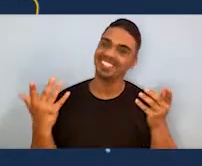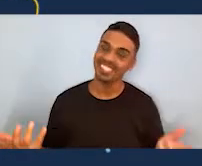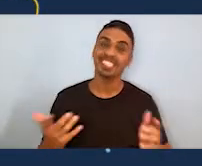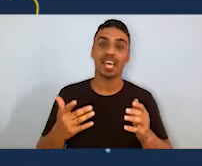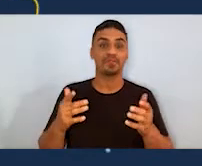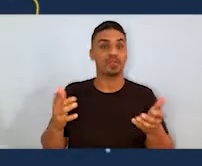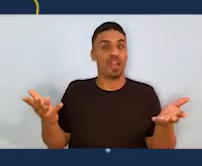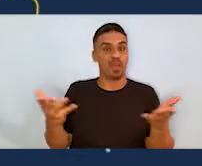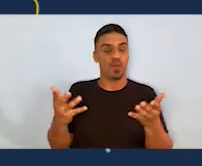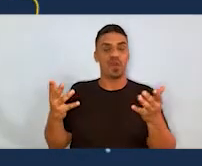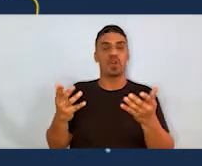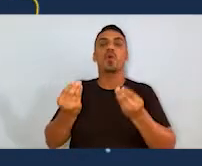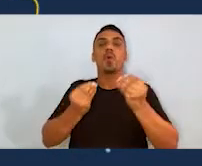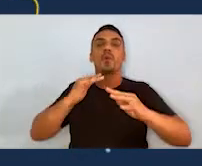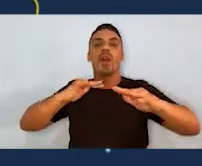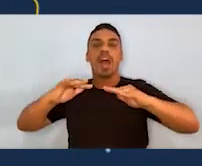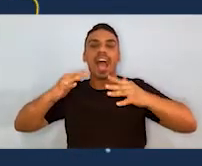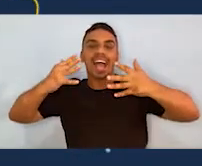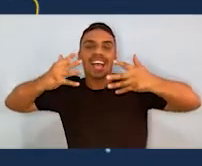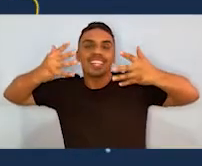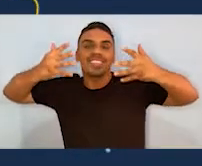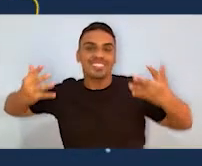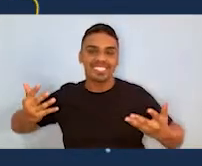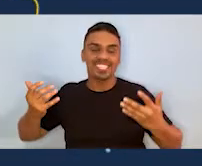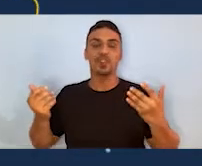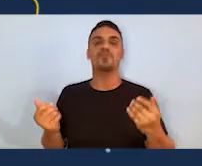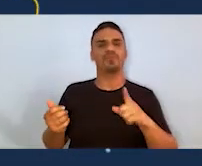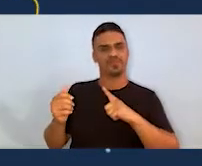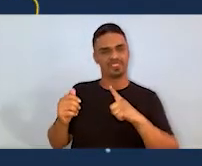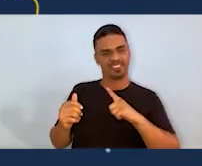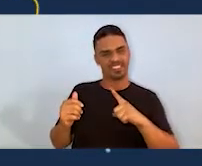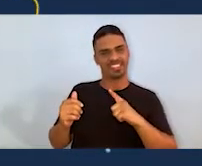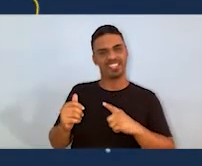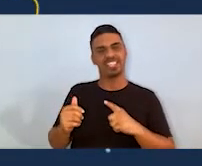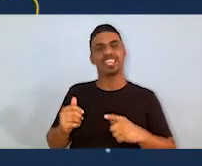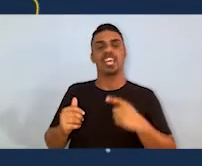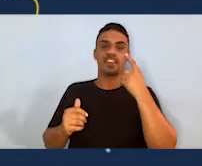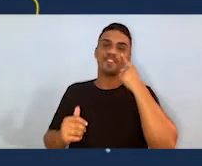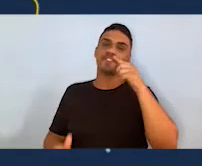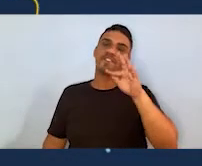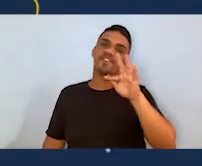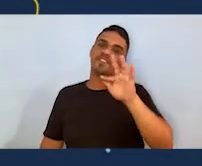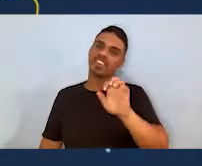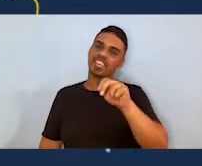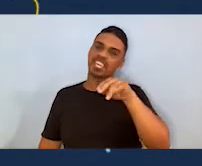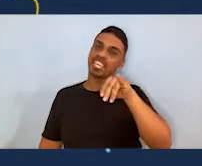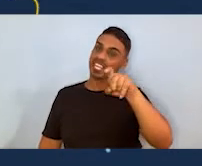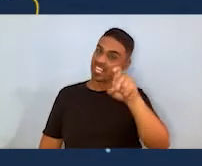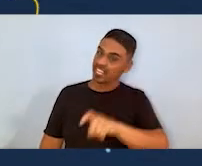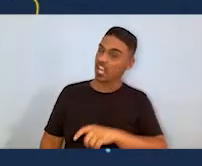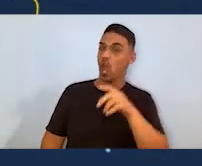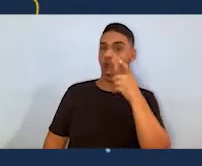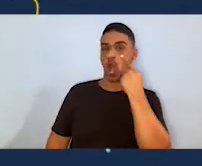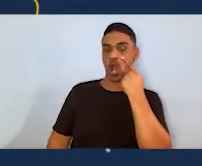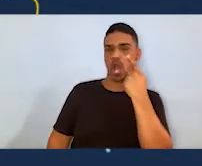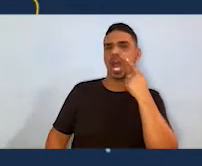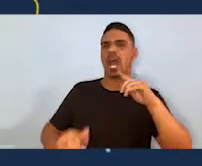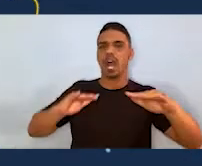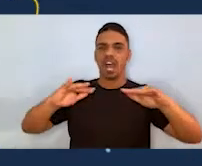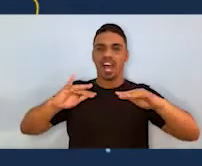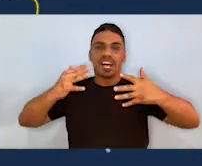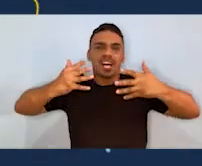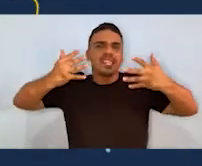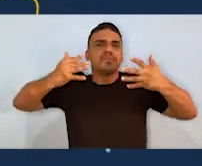sobre animação, aqui no Piskel a gente tem essa parte aqui de frame, que seria o quadro de animação. Então, o que